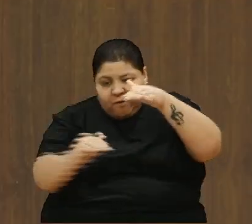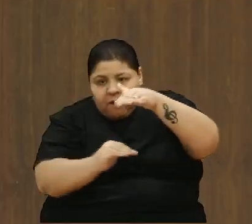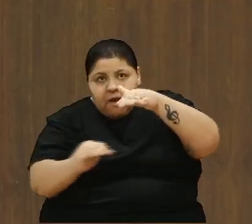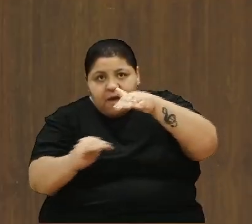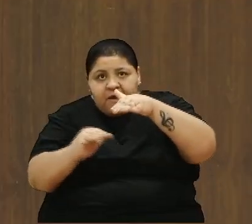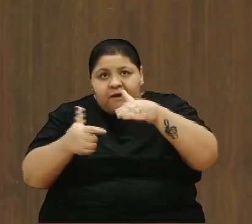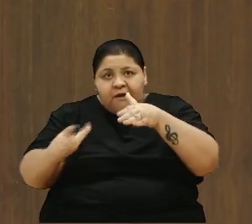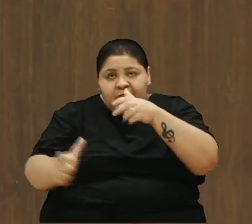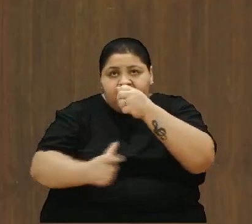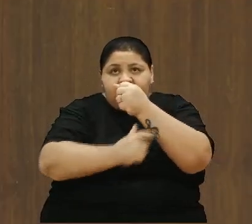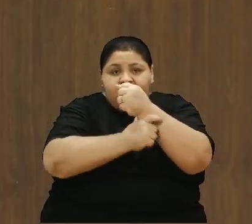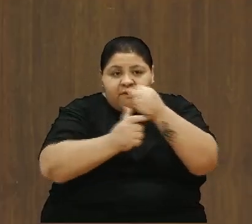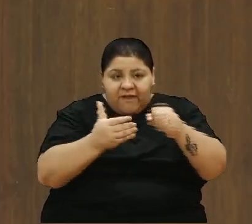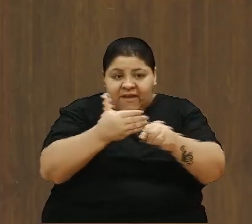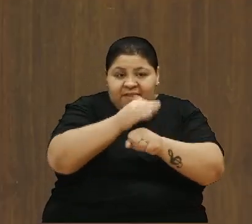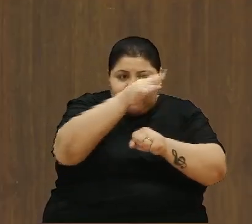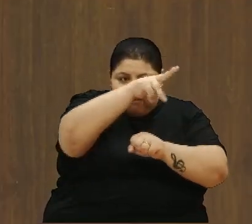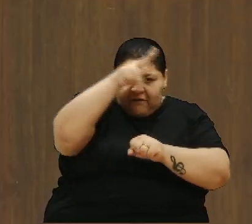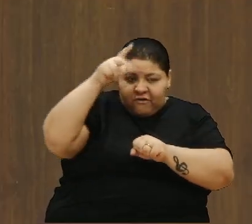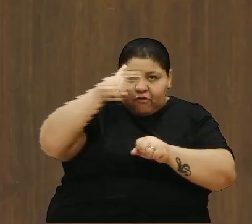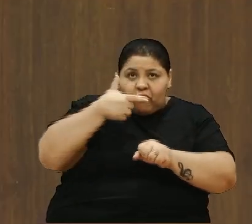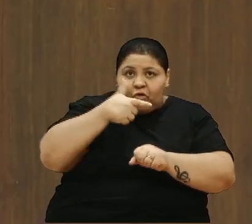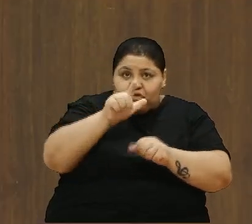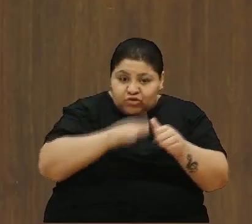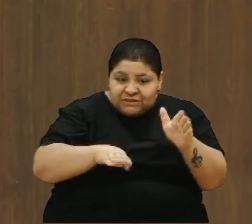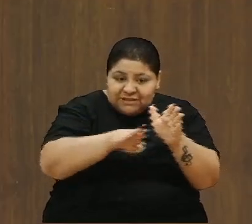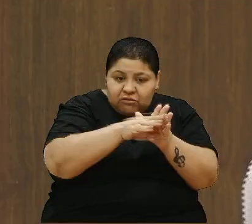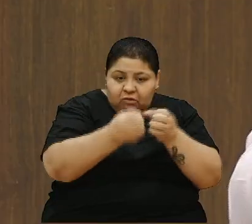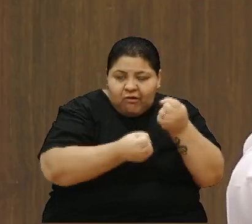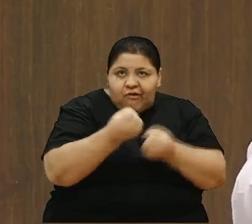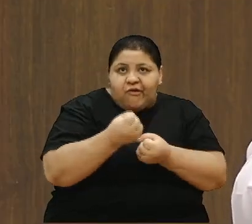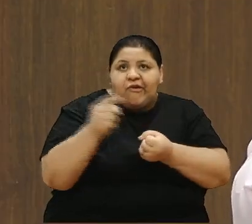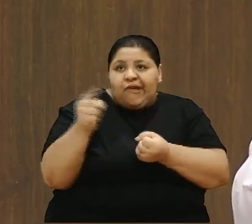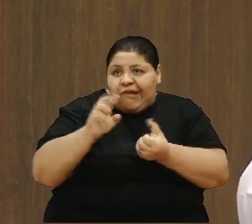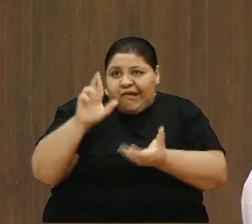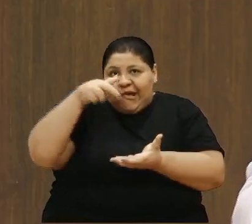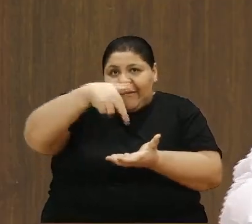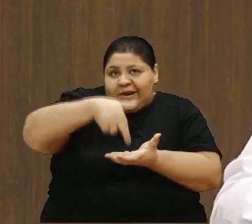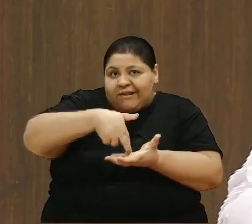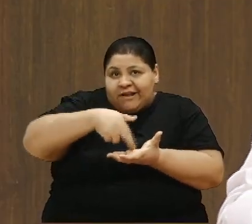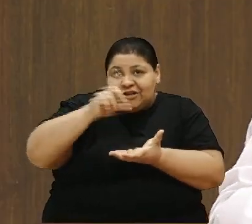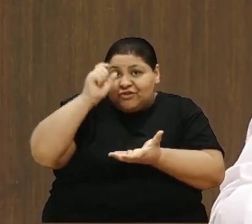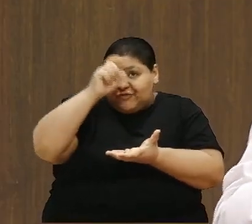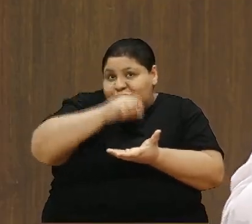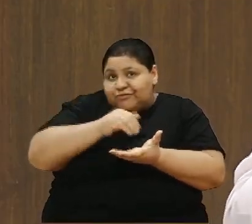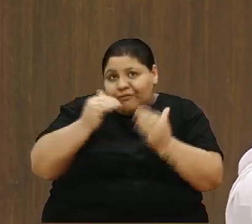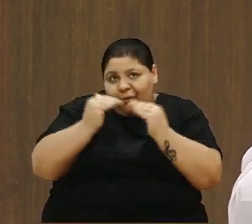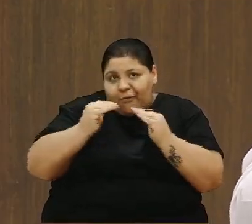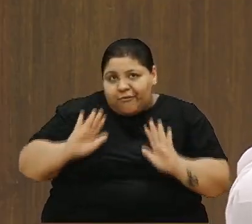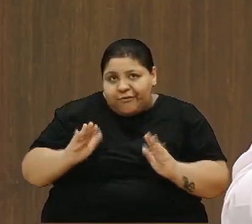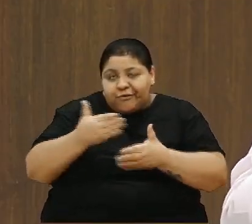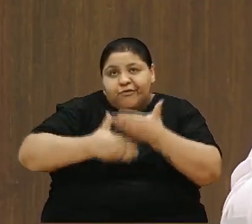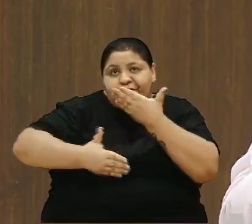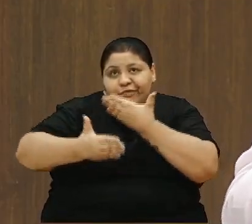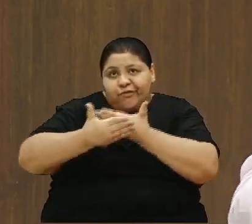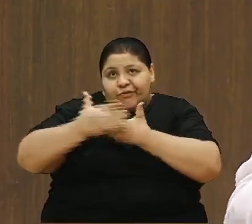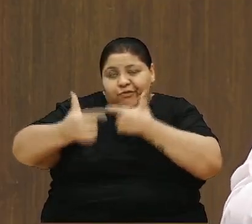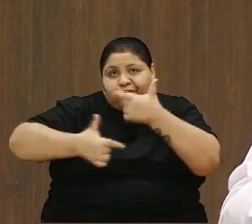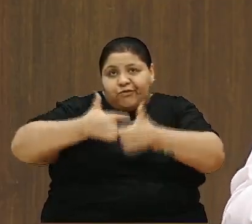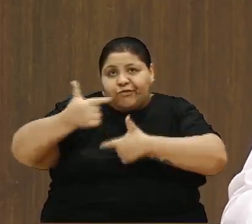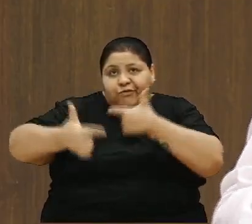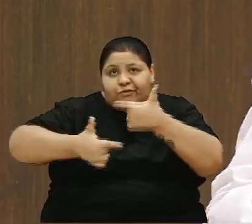que quem acessa a prefeitura consiga estacionar o veículo, que é uma realidade distante. Vamos combinar, todo mundo que trabalha na